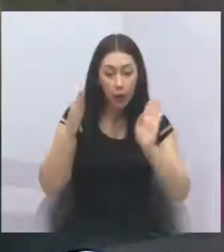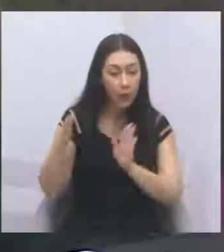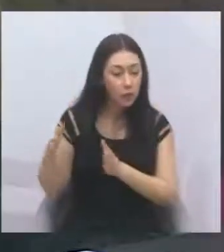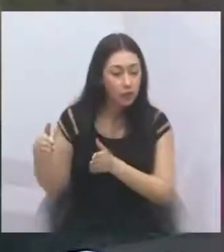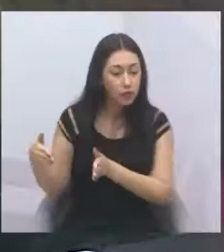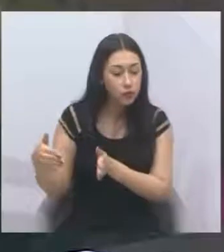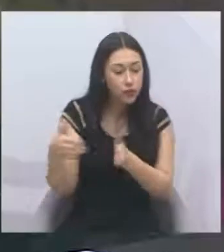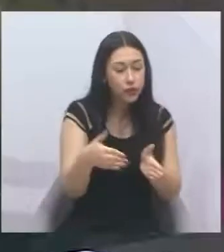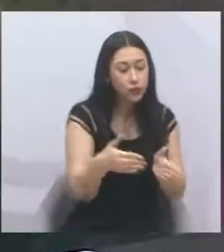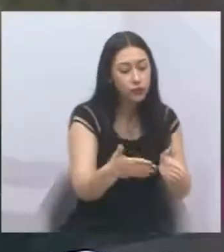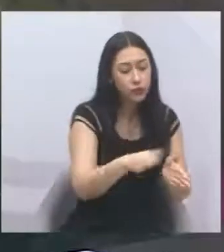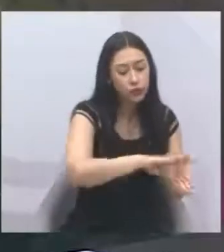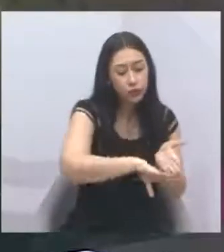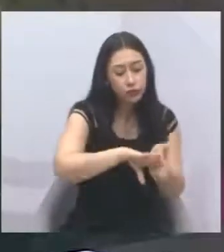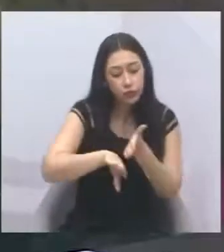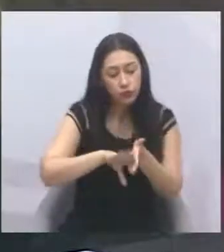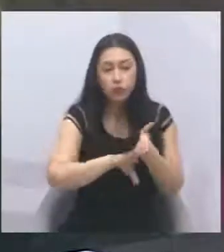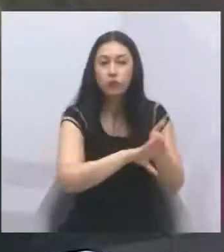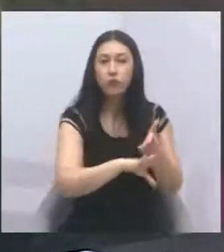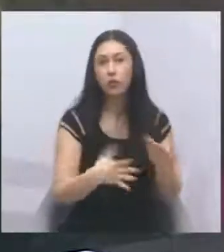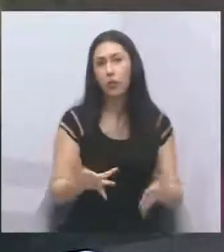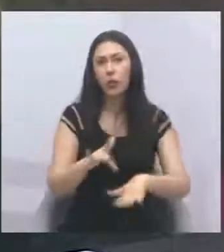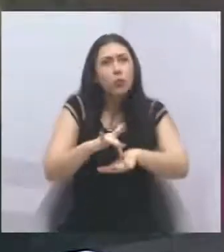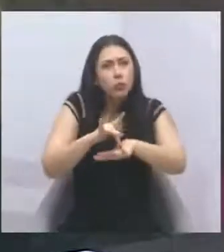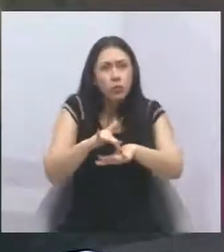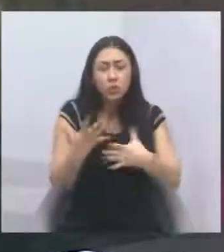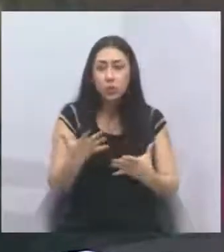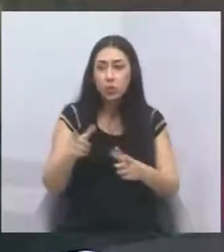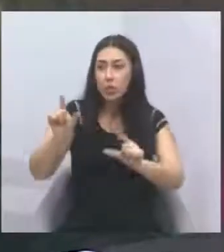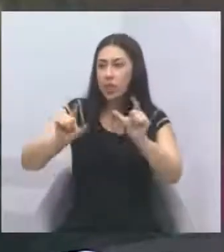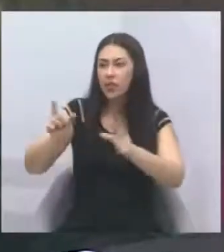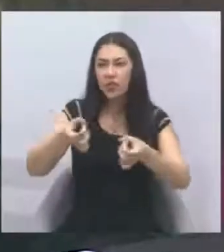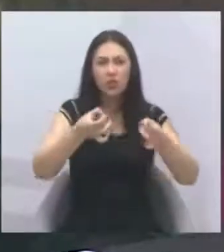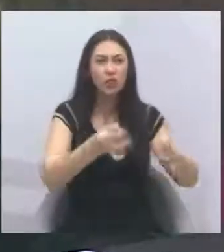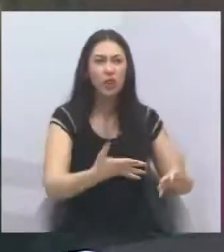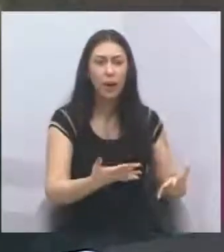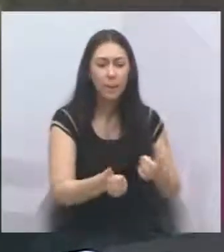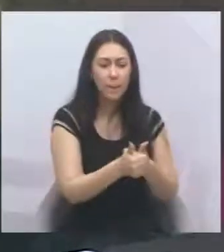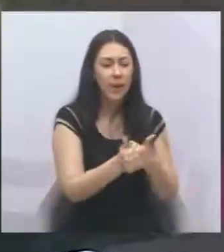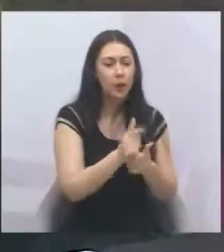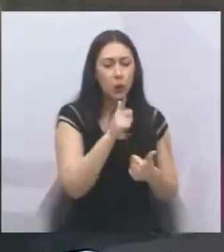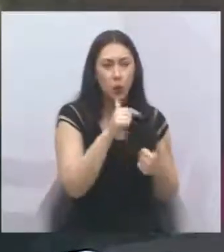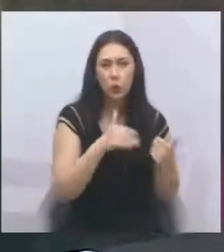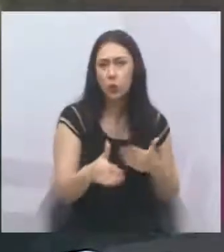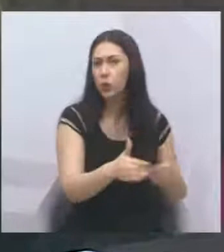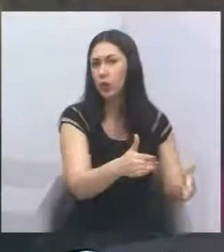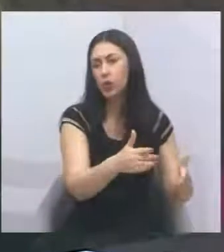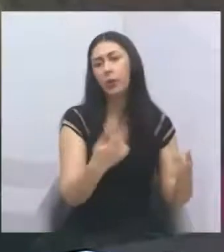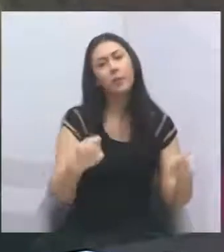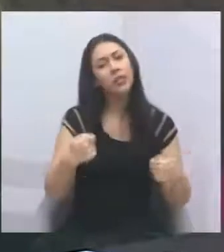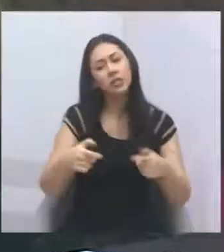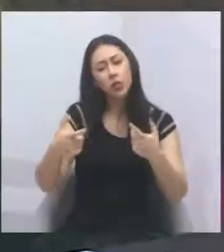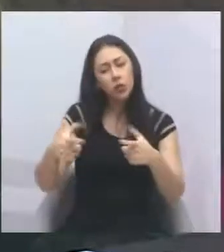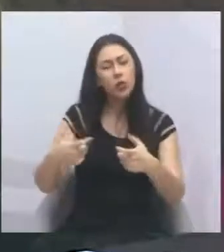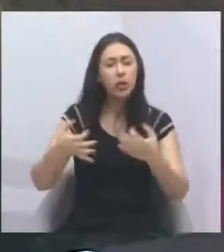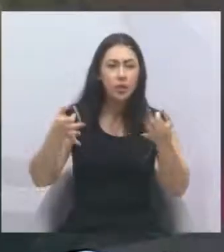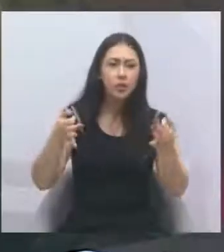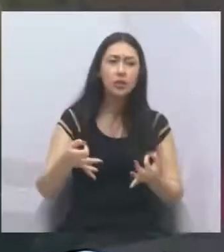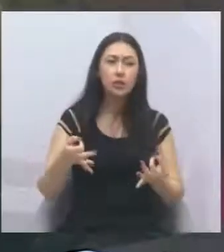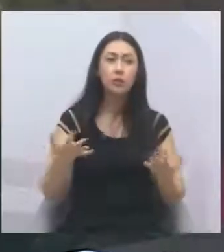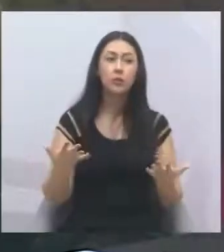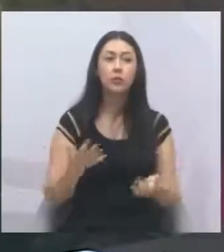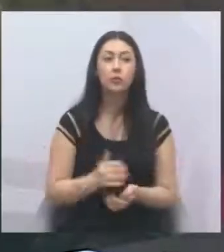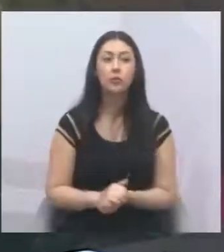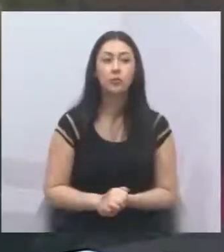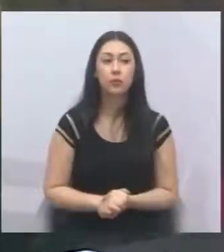do local que estava. É um absurdo jogar na beira do rio. Já não é para jogar em lugar nenhum. Imagina na beira de uma nascente.